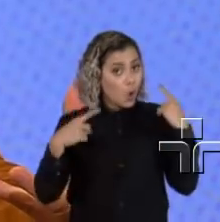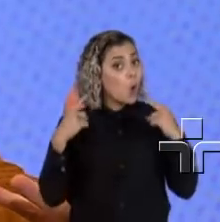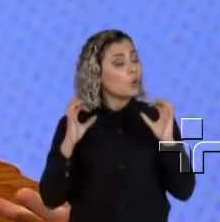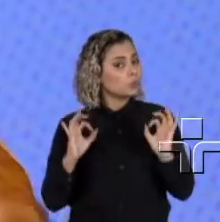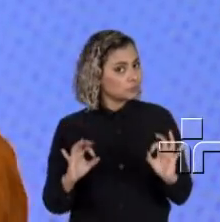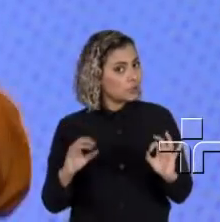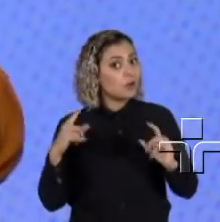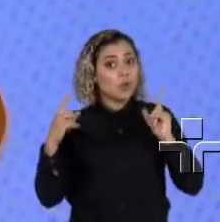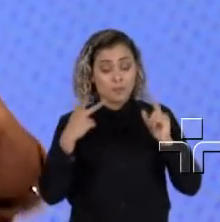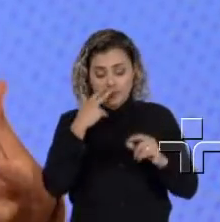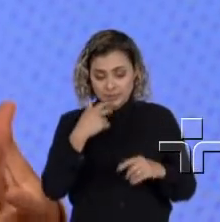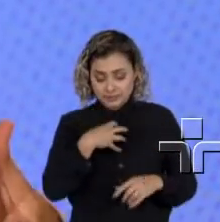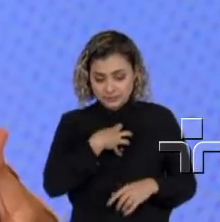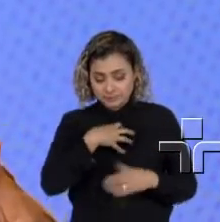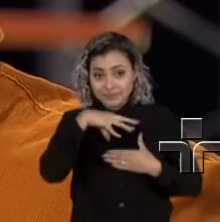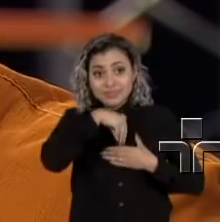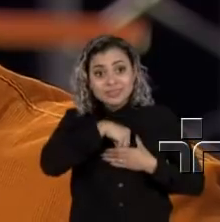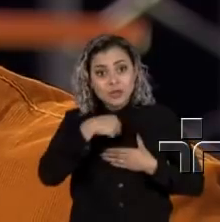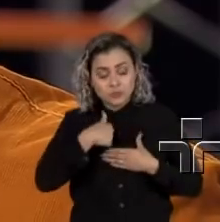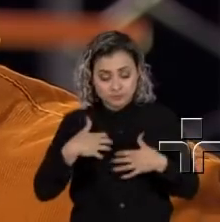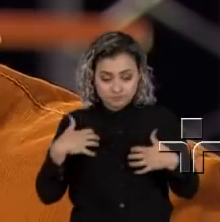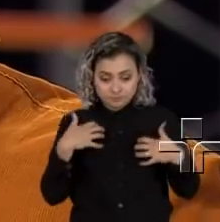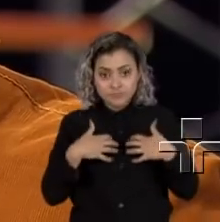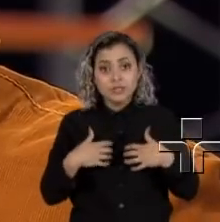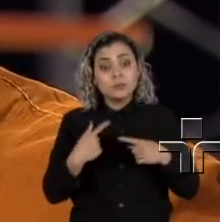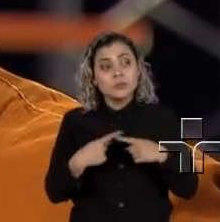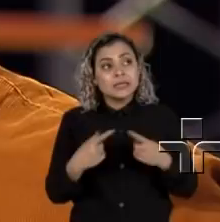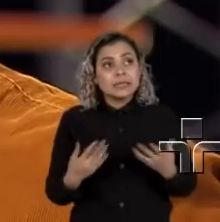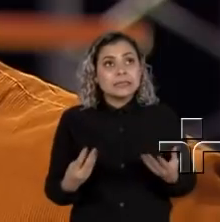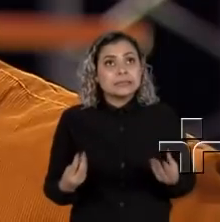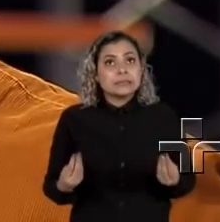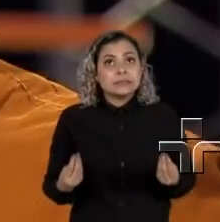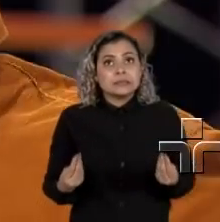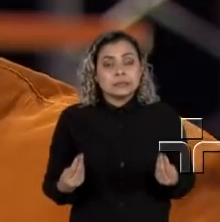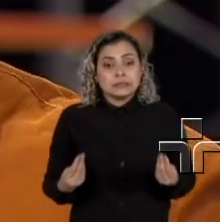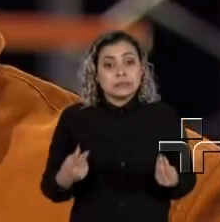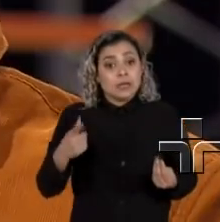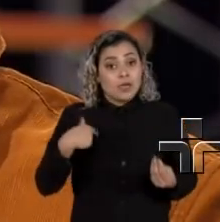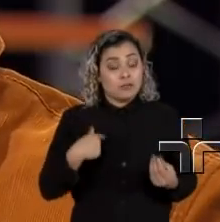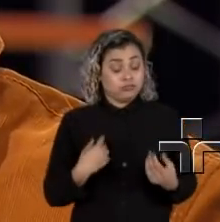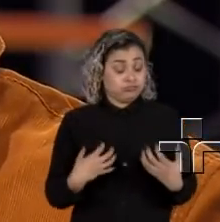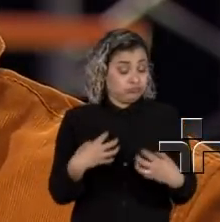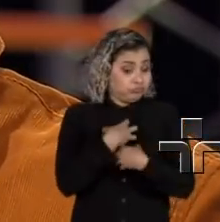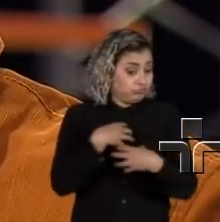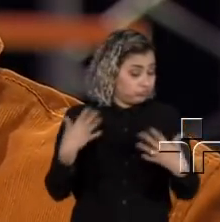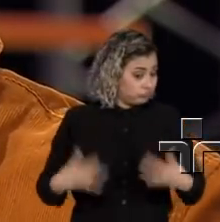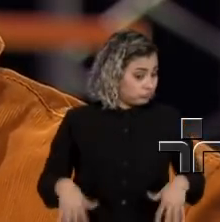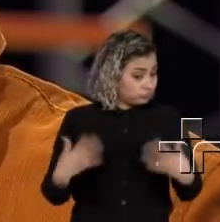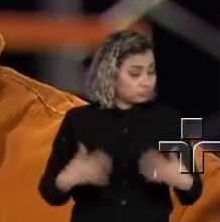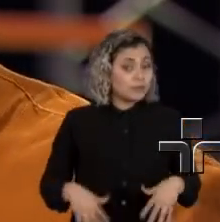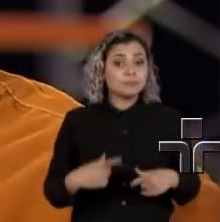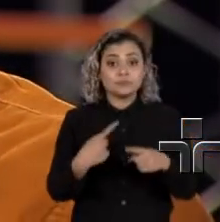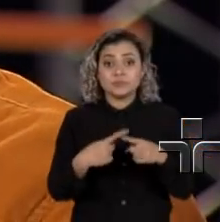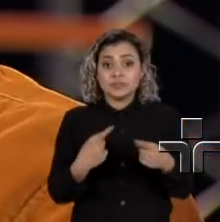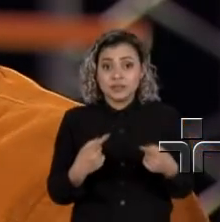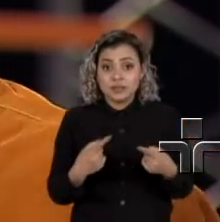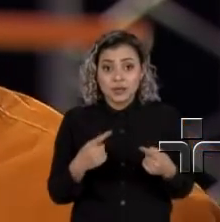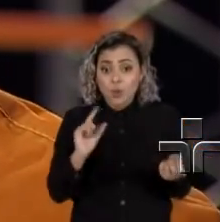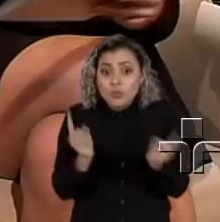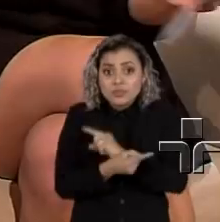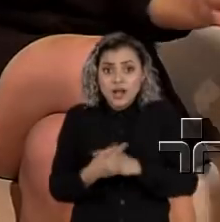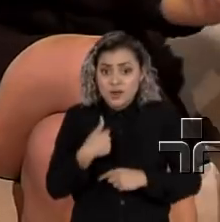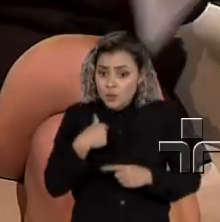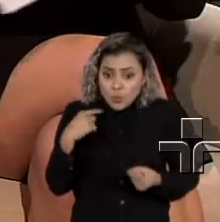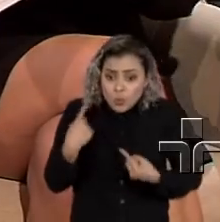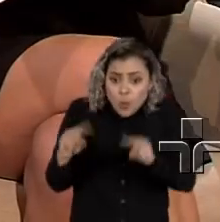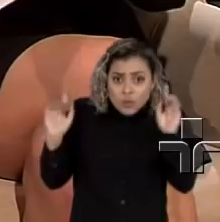né? Nossa. Me dá uma certa angústia de falar isso, porque é uma coisa que mexe com a gente, né? A gente... Fazer coisas que a gente é completamente contra. E você ir